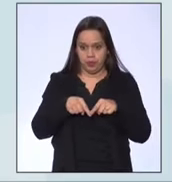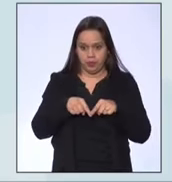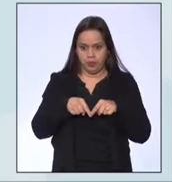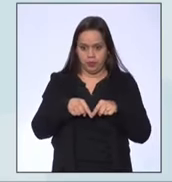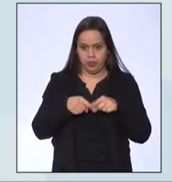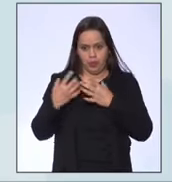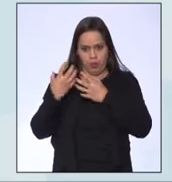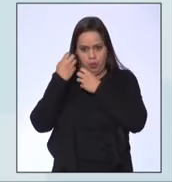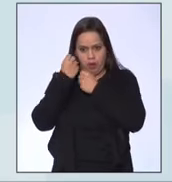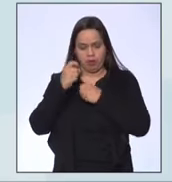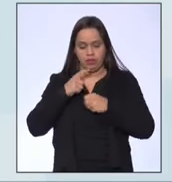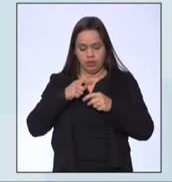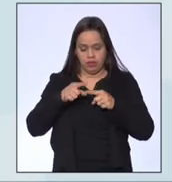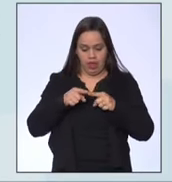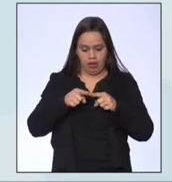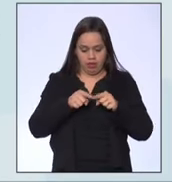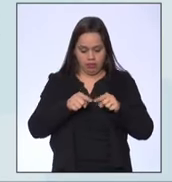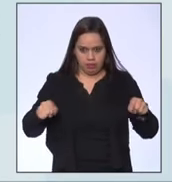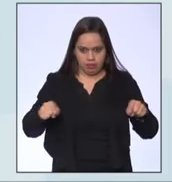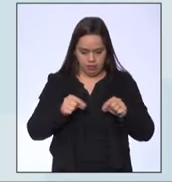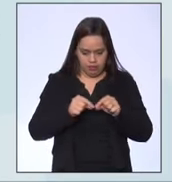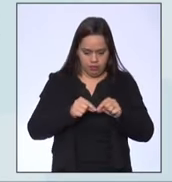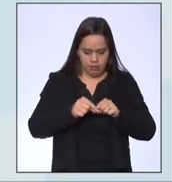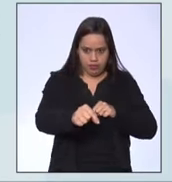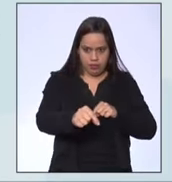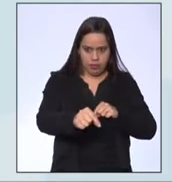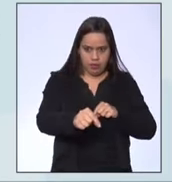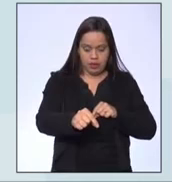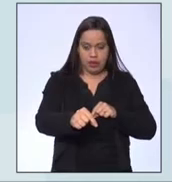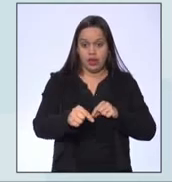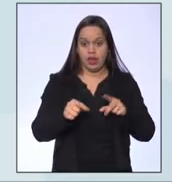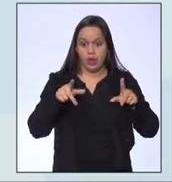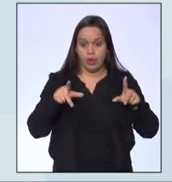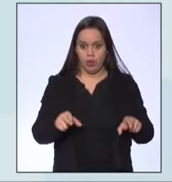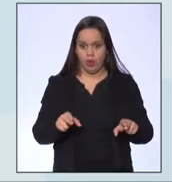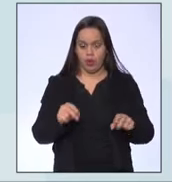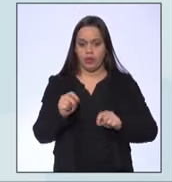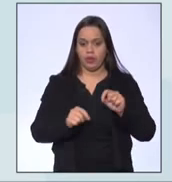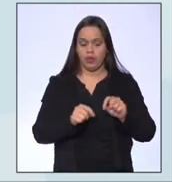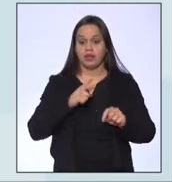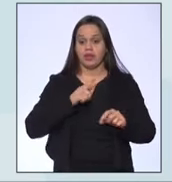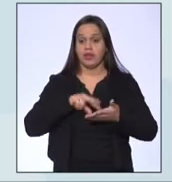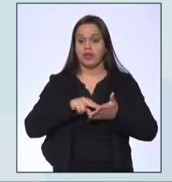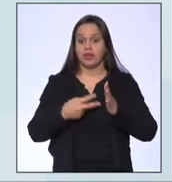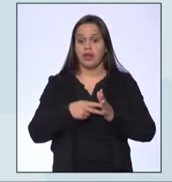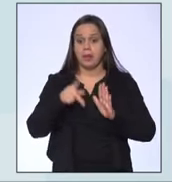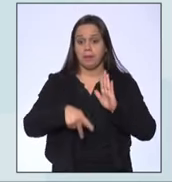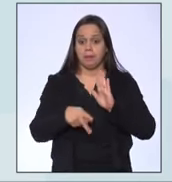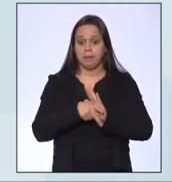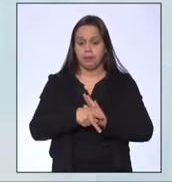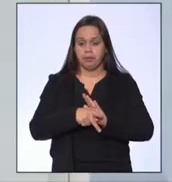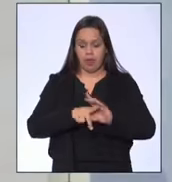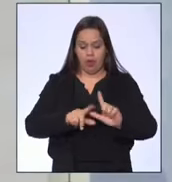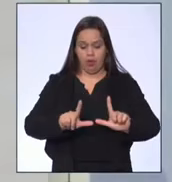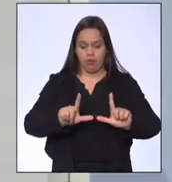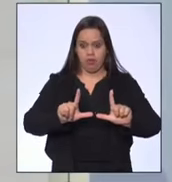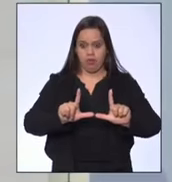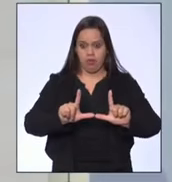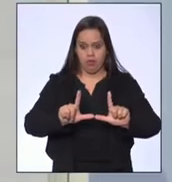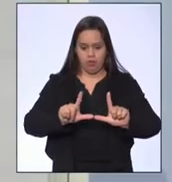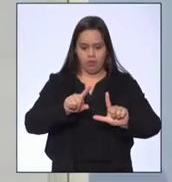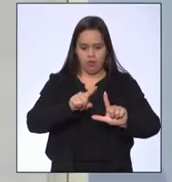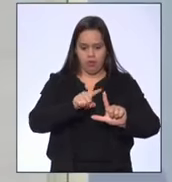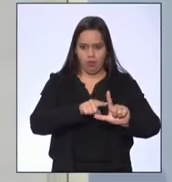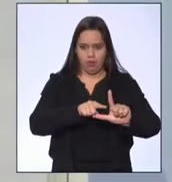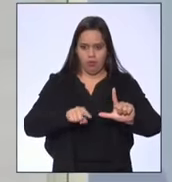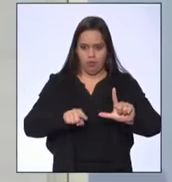medida da largura e do comprimento iguais. Isso significa o quê? Que o quarto ele tem o formato de um quadrado. Então eu posso dizer que,